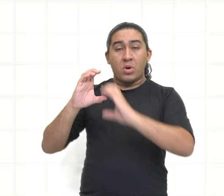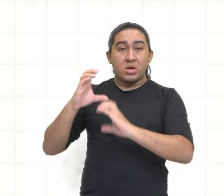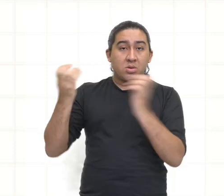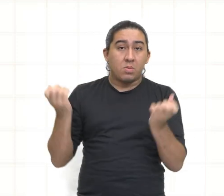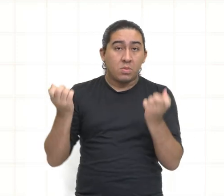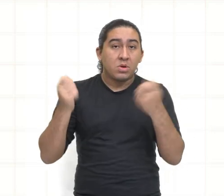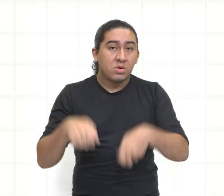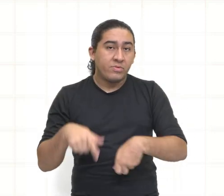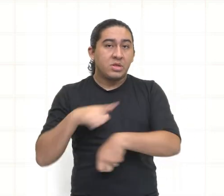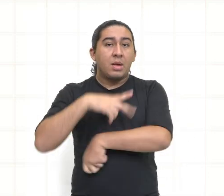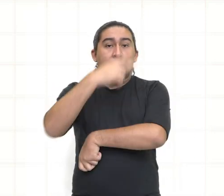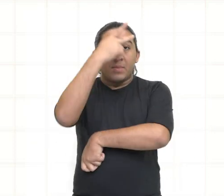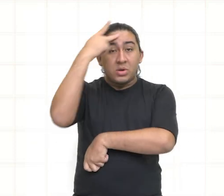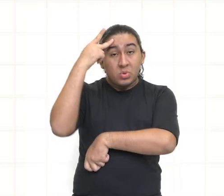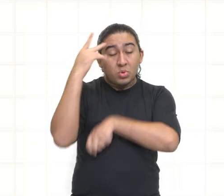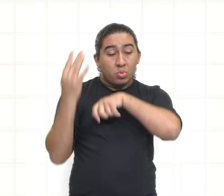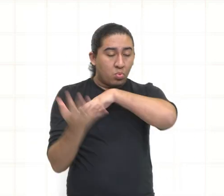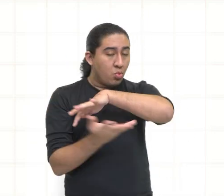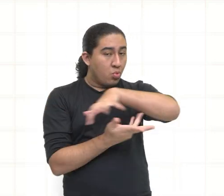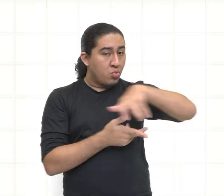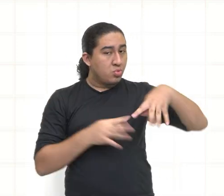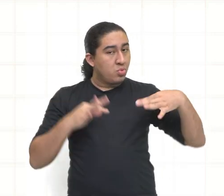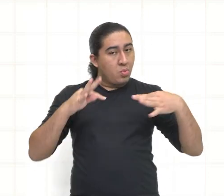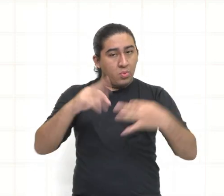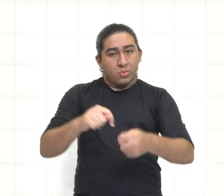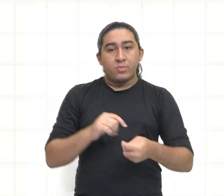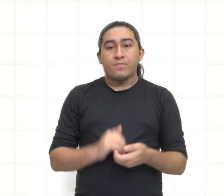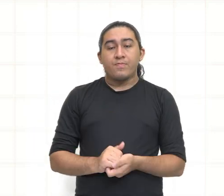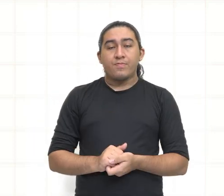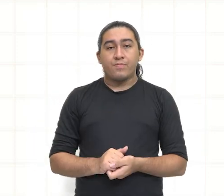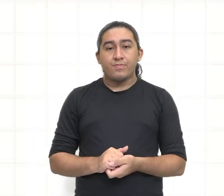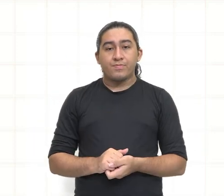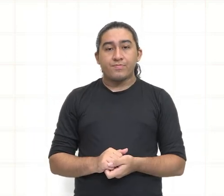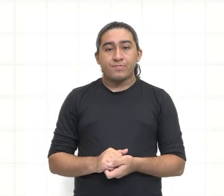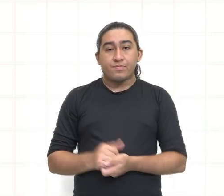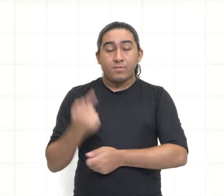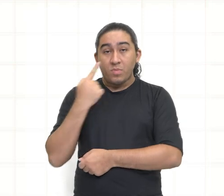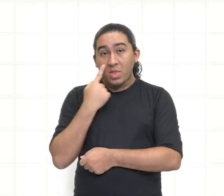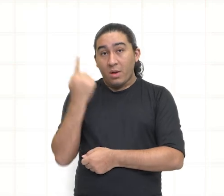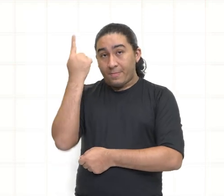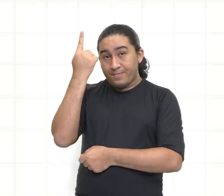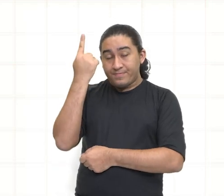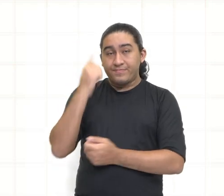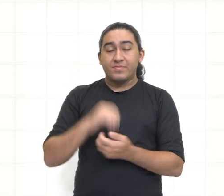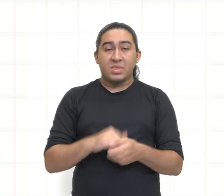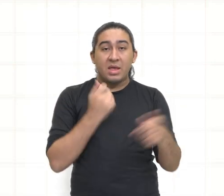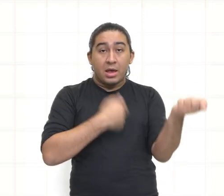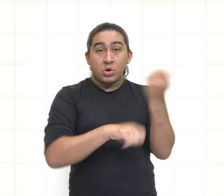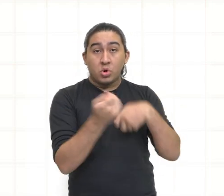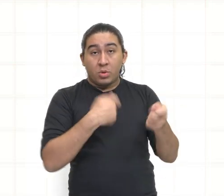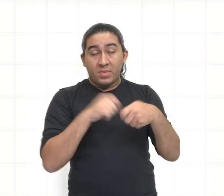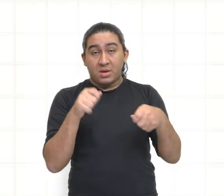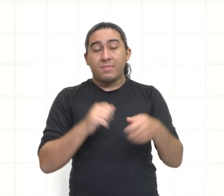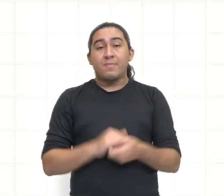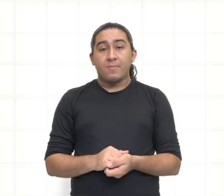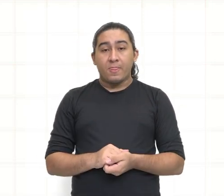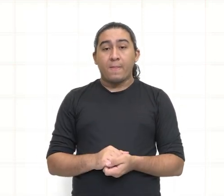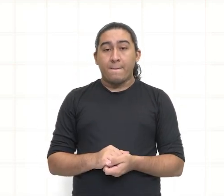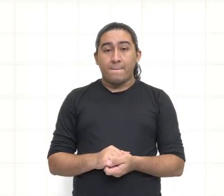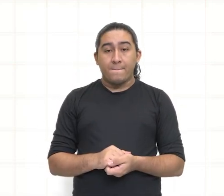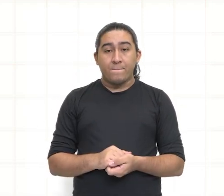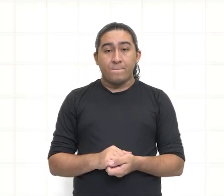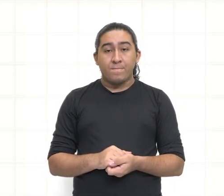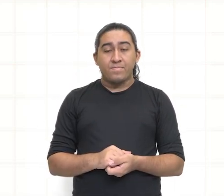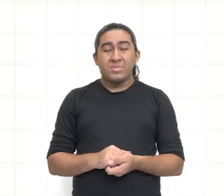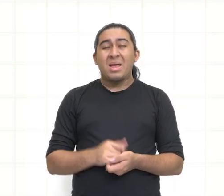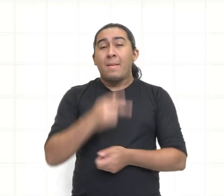comunicação entre pessoas do mundo inteiro. Em relação à economia digital, clientes em